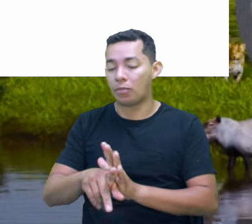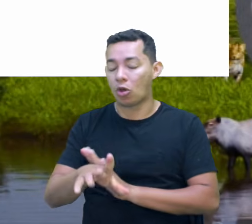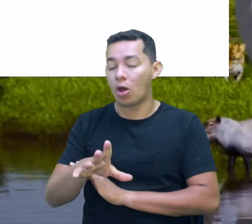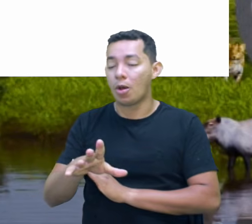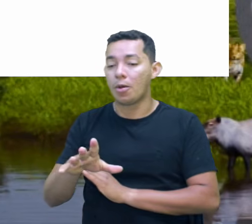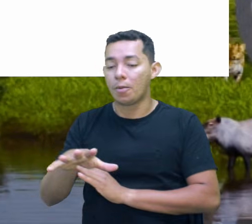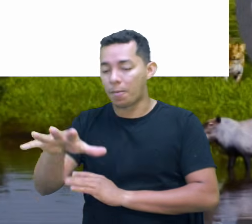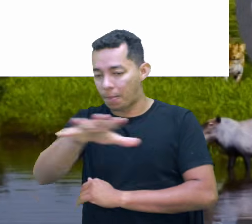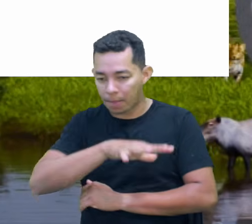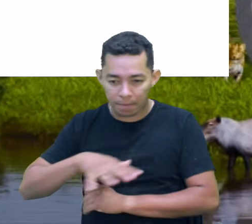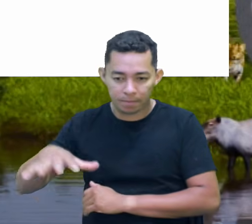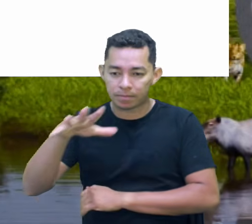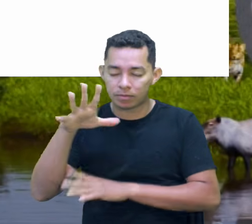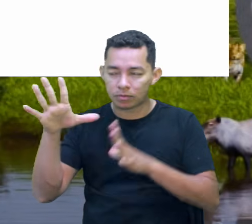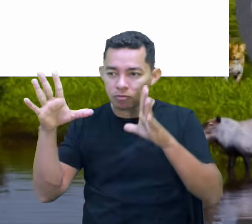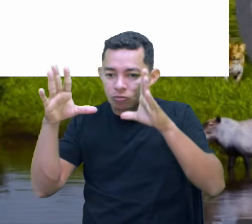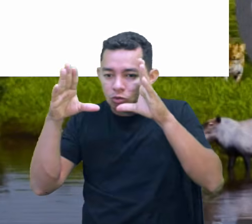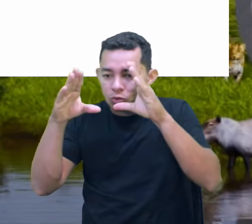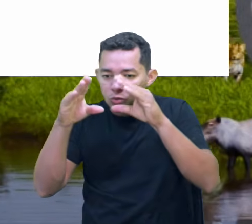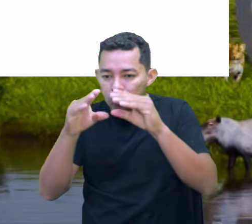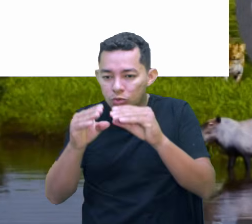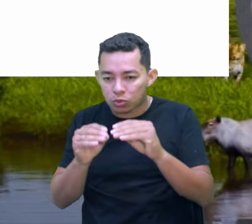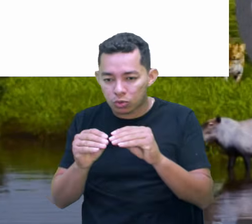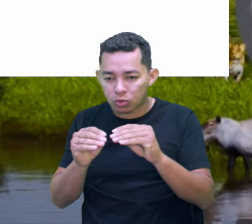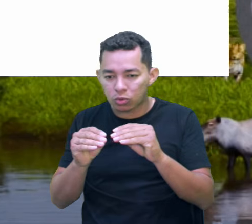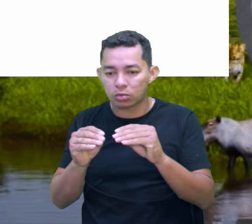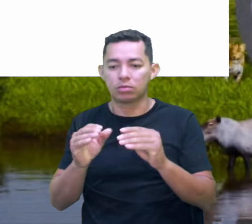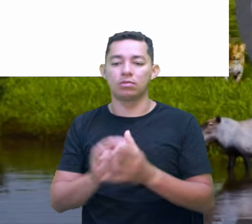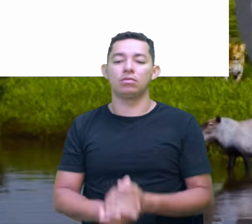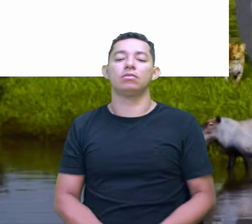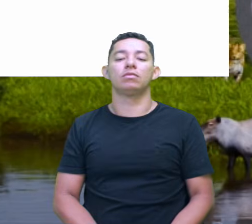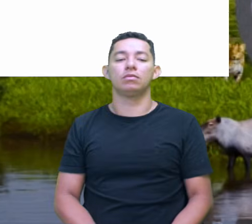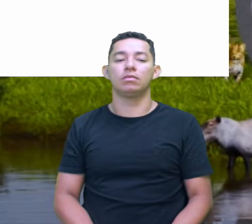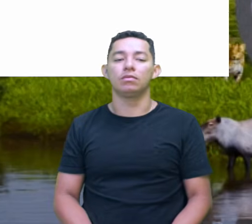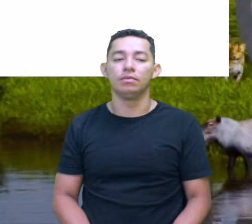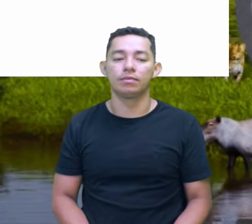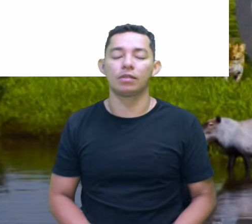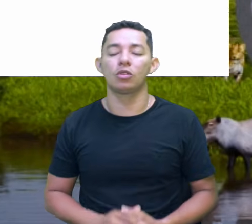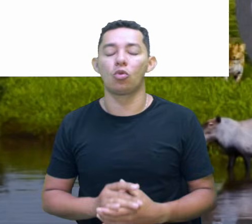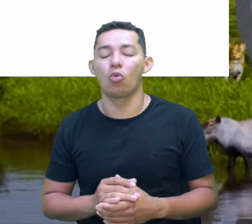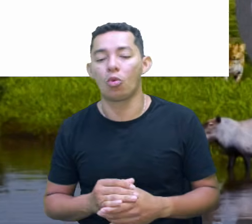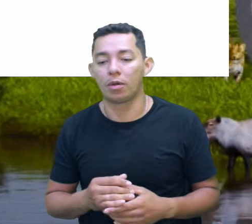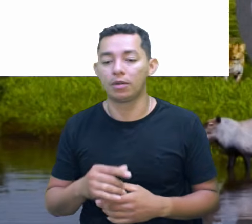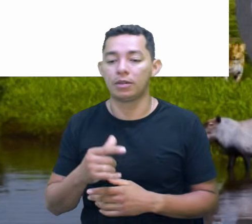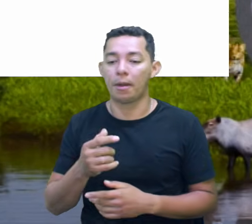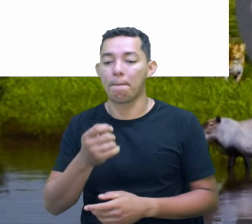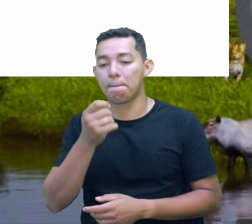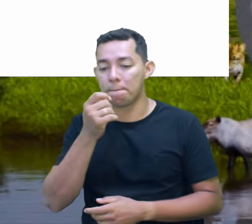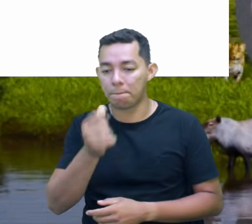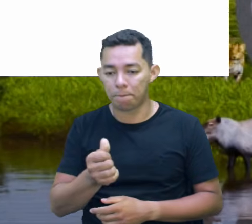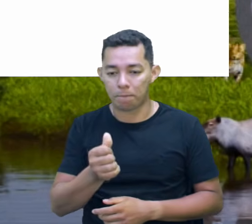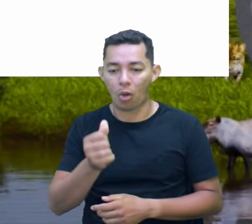mais úmidos, né? Não necessariamente frios, são ambientes um pouco mais de temperatura